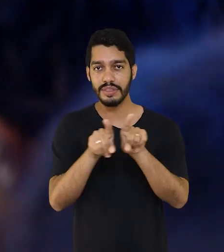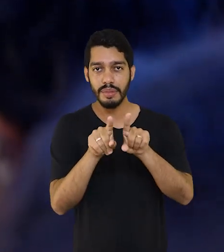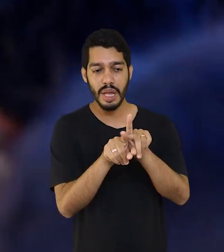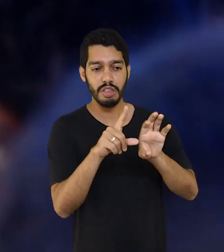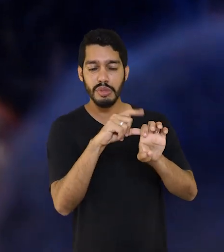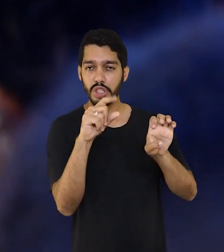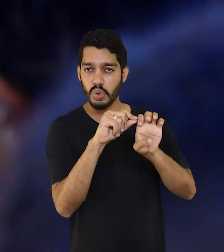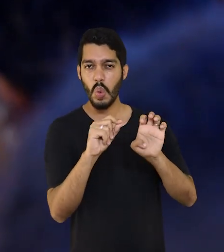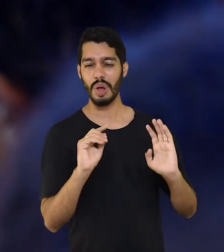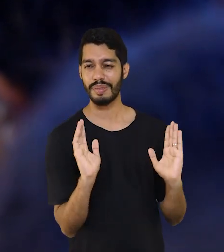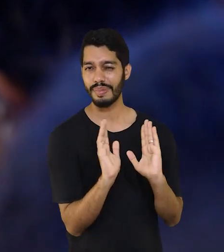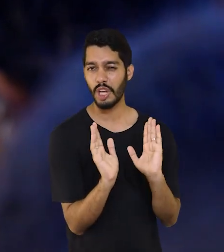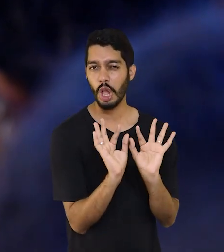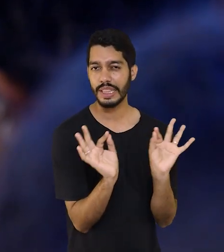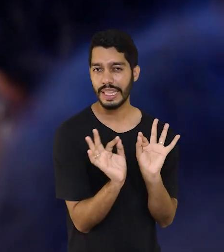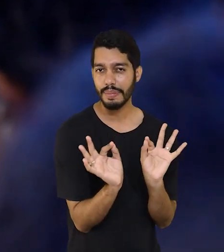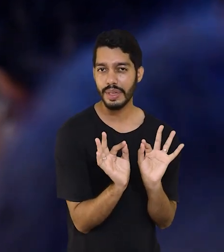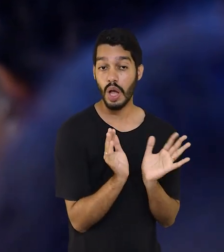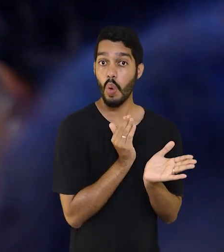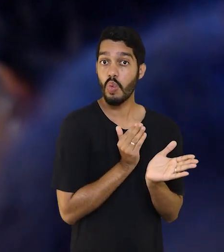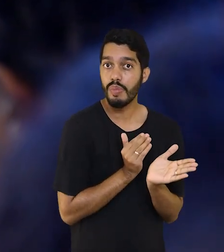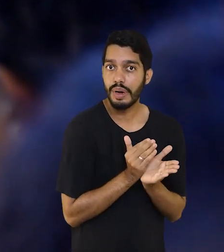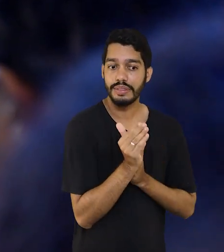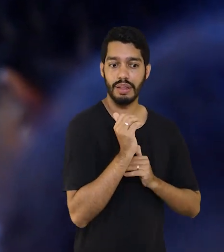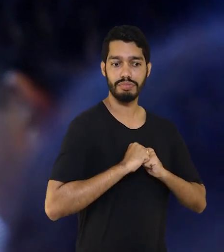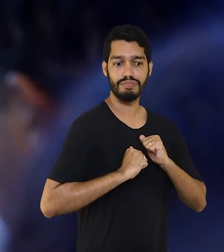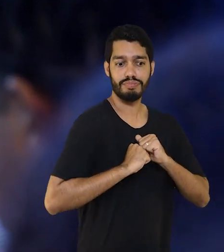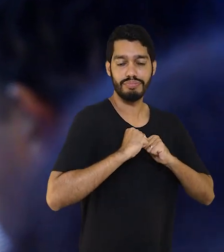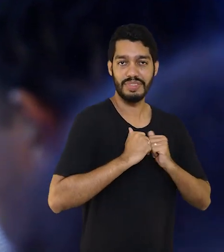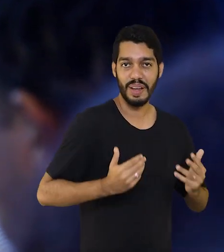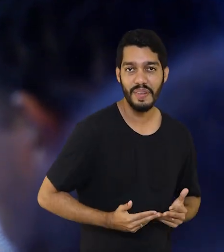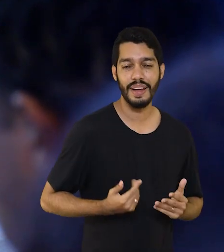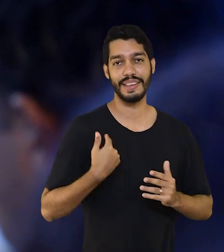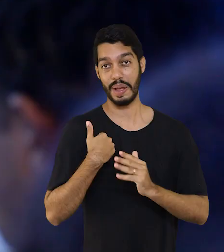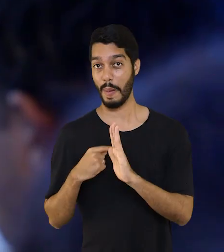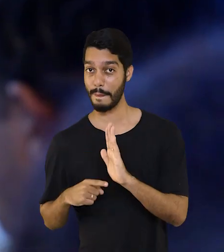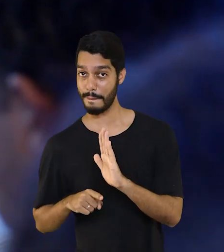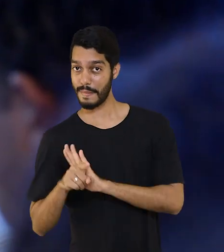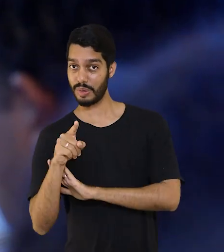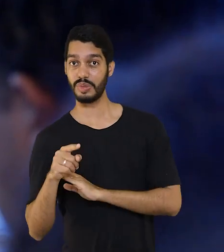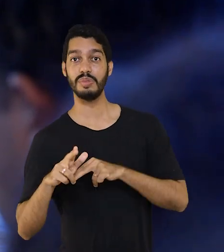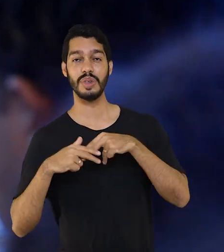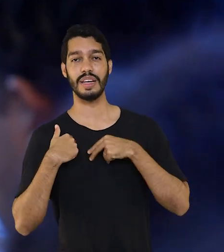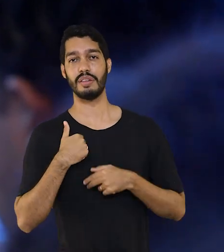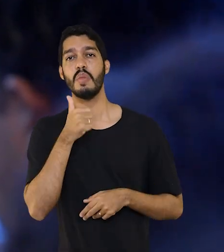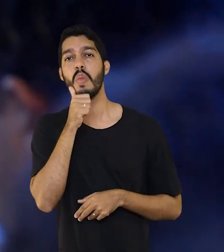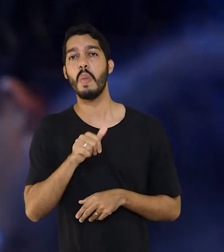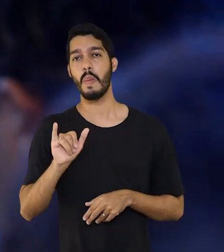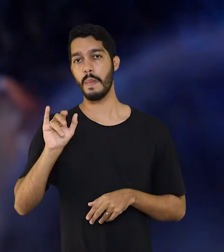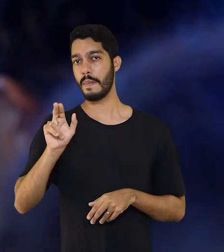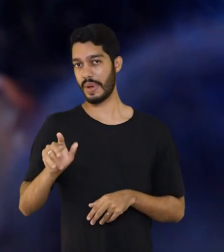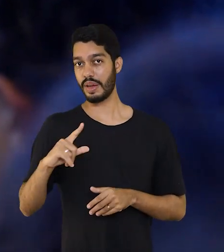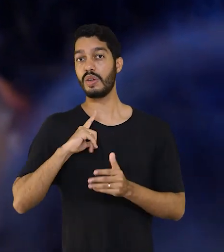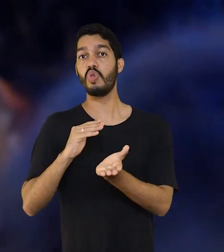atende pequenos empreendedores ou em pequenos empresários que estão construindo um negócio? Eu pergunto isso, por exemplo,